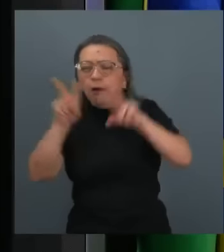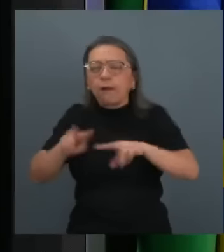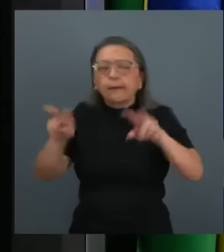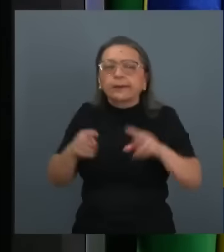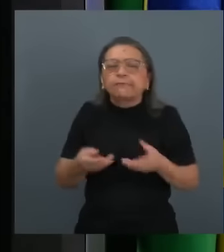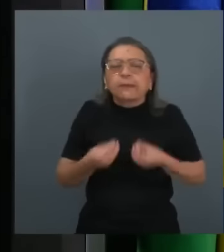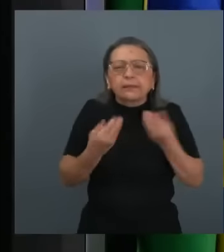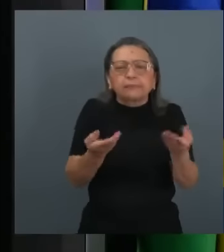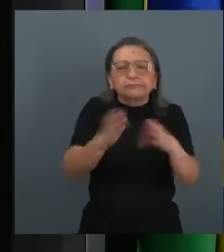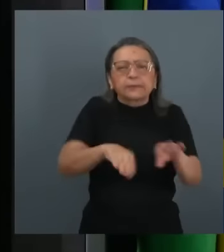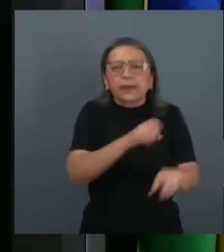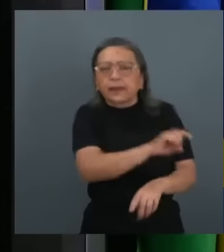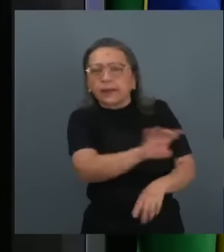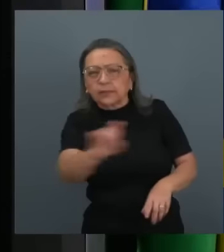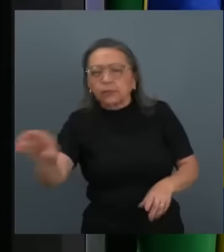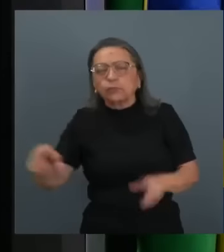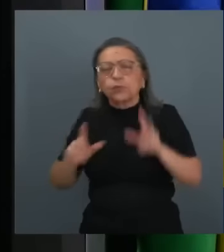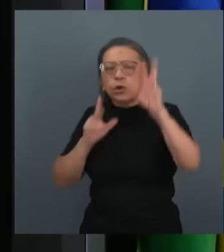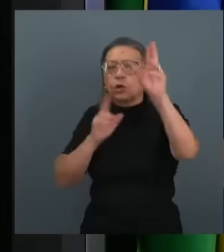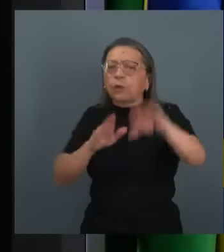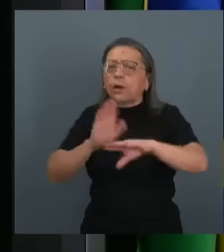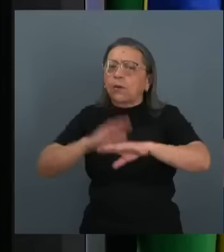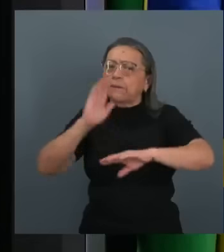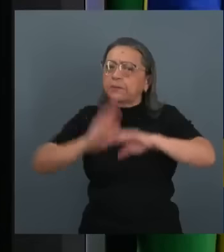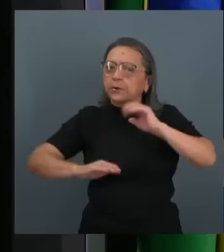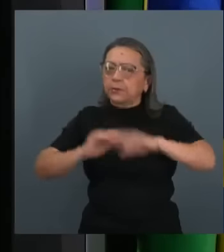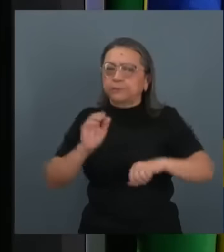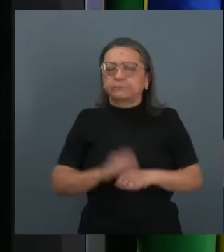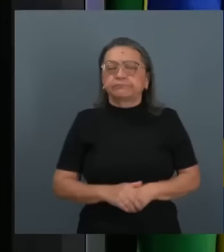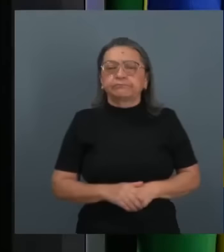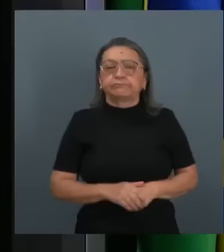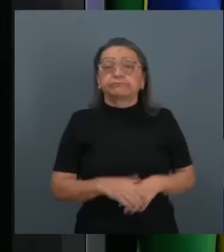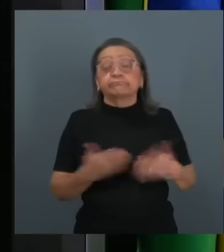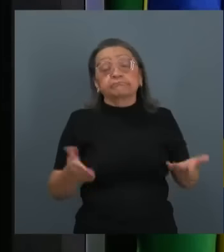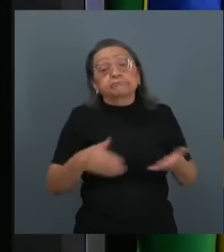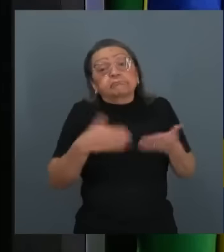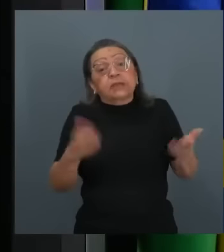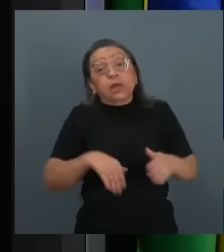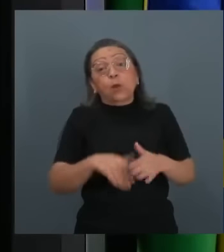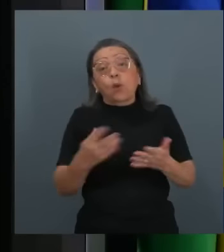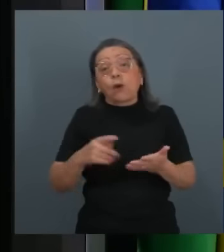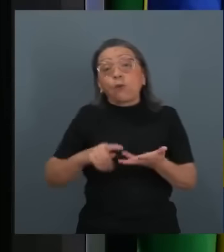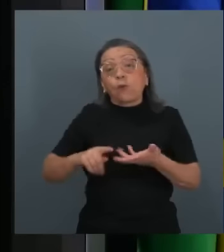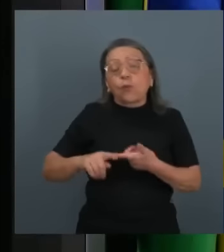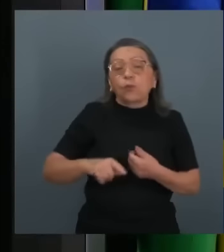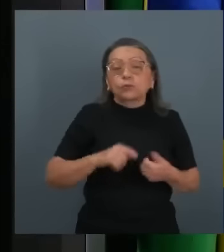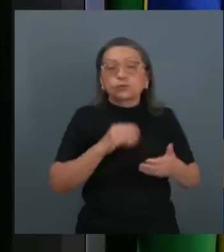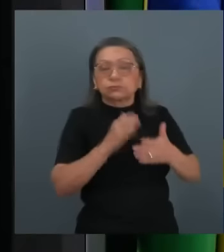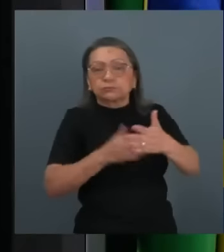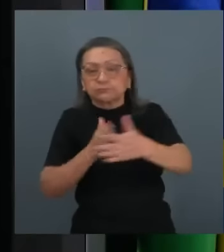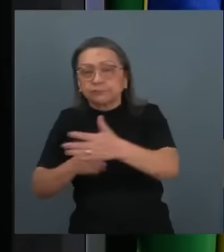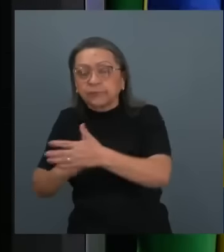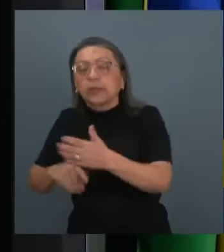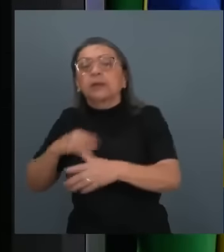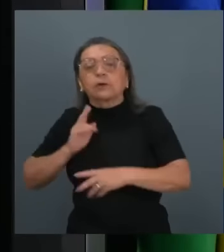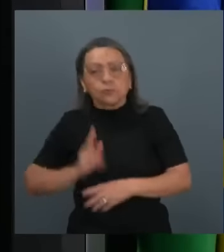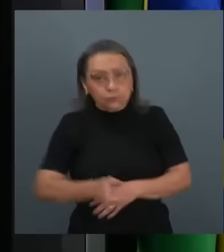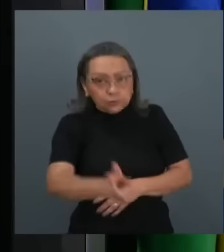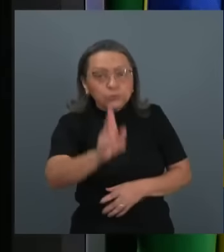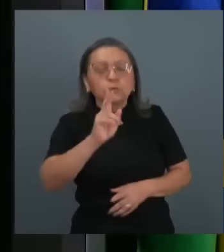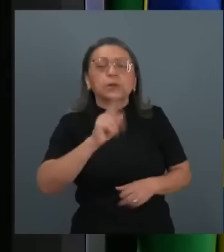retribuirá a cada um segundo suas próprias obras. Sejam quais forem os obstáculos, prossegue à